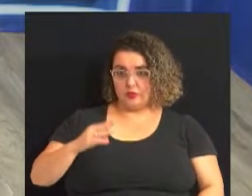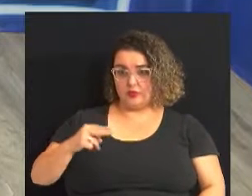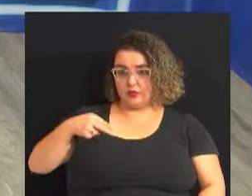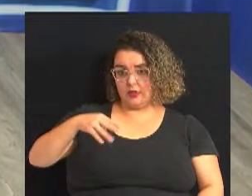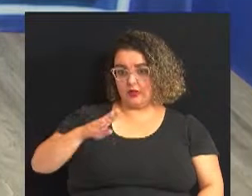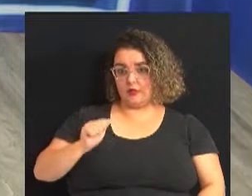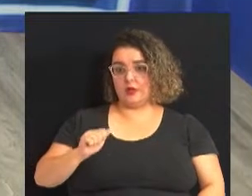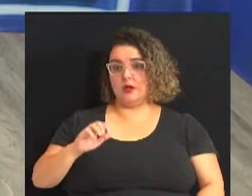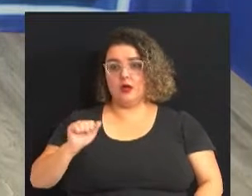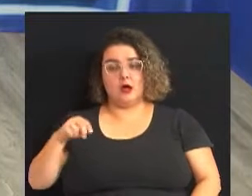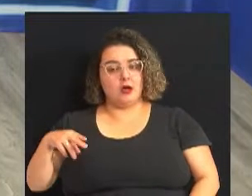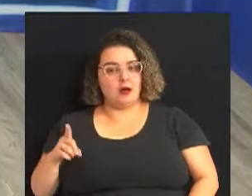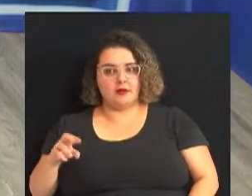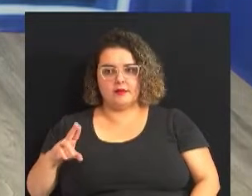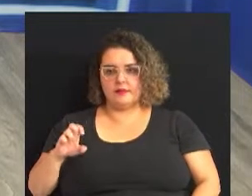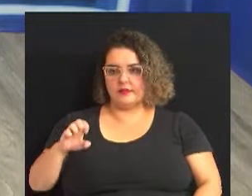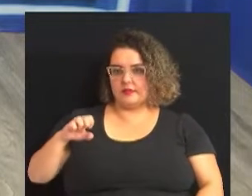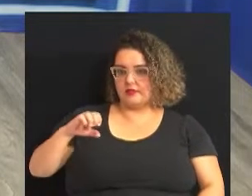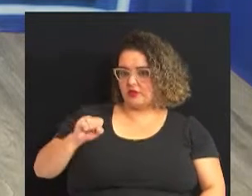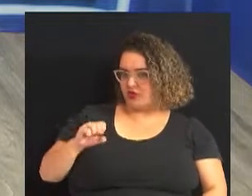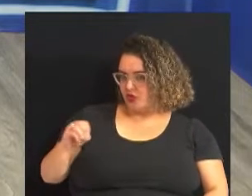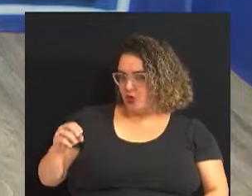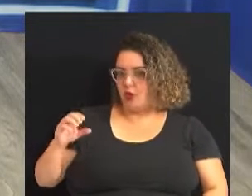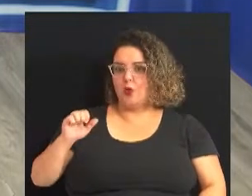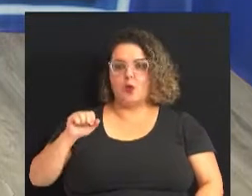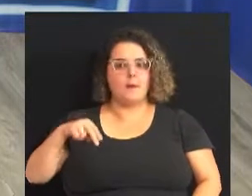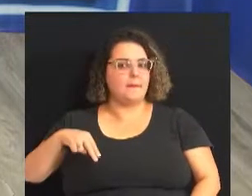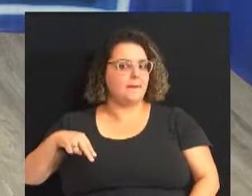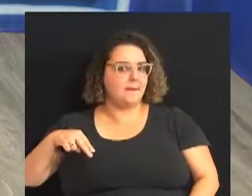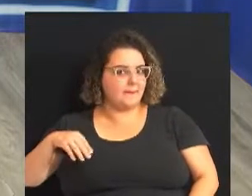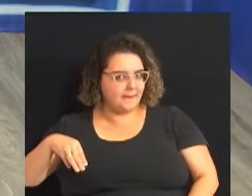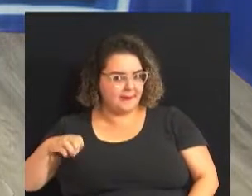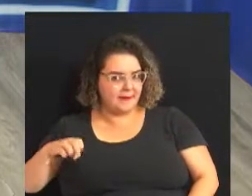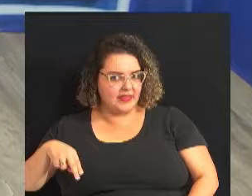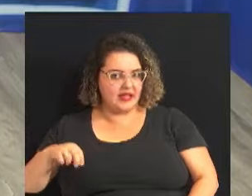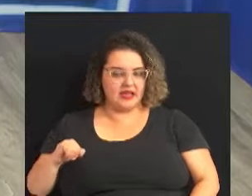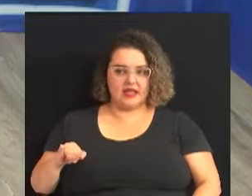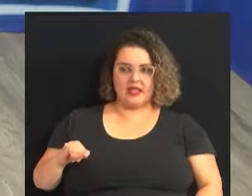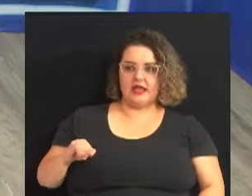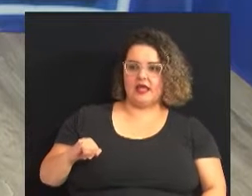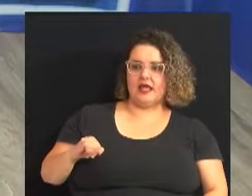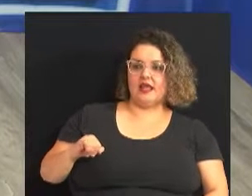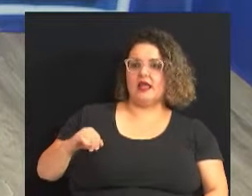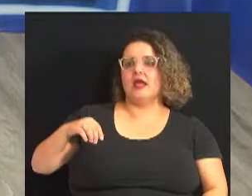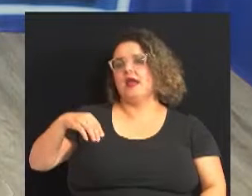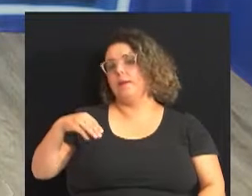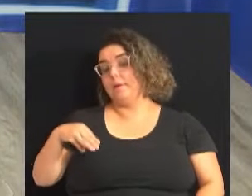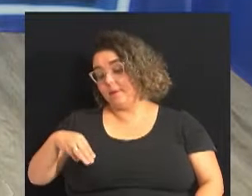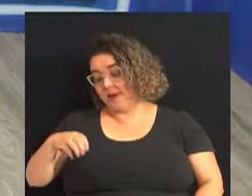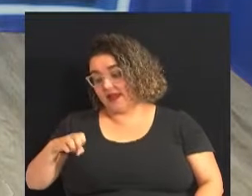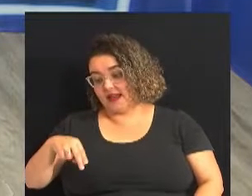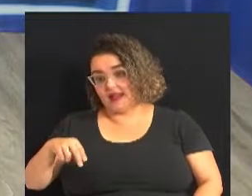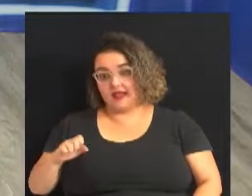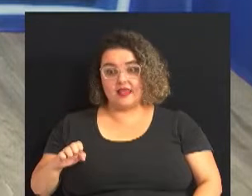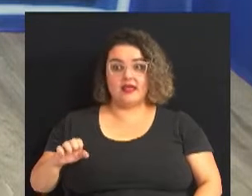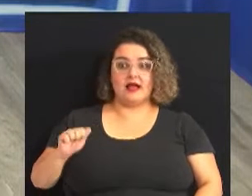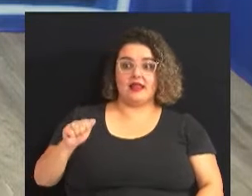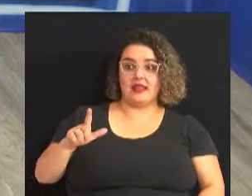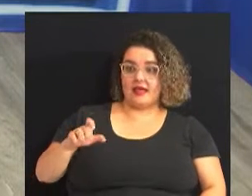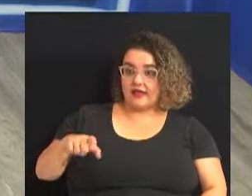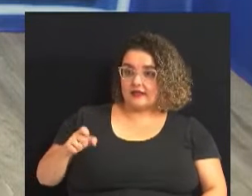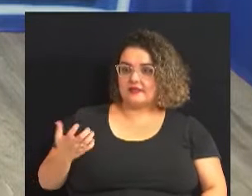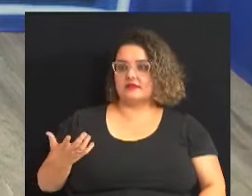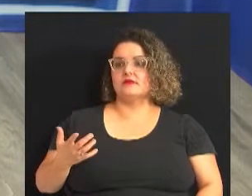Varejão, o Leandrinho, o Nenê, o Alex Garcia. Foi a melhor geração brasileira dos últimos tempos, este início dos anos